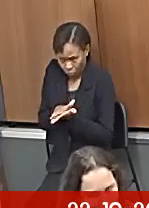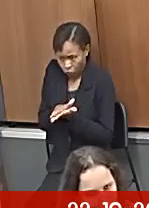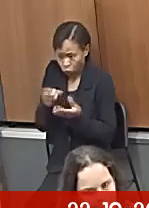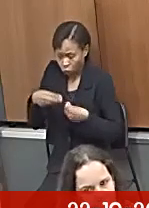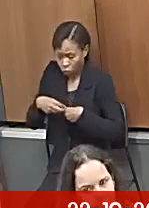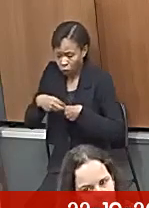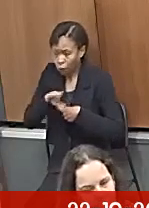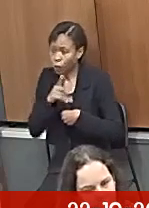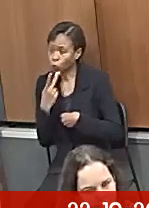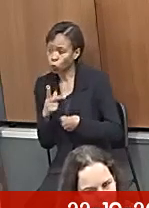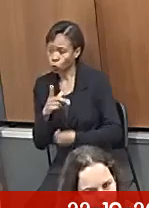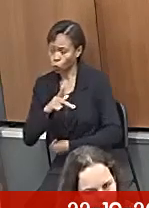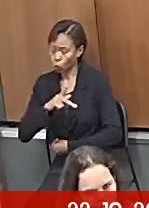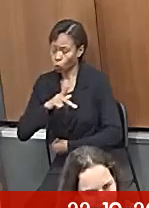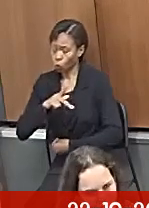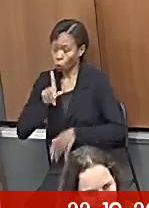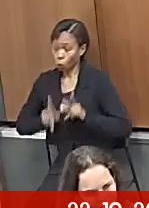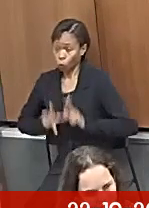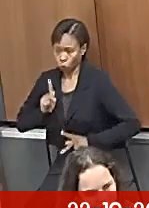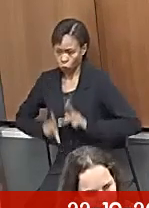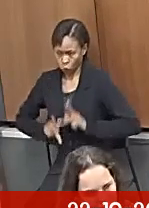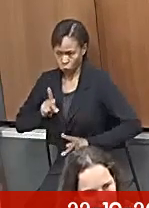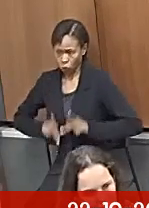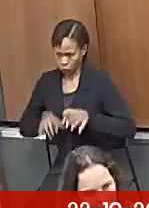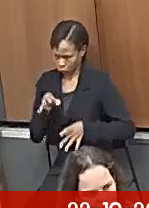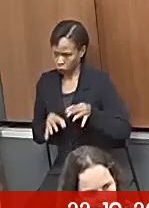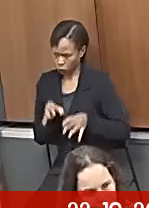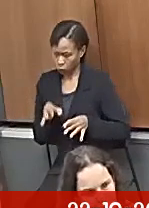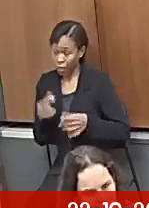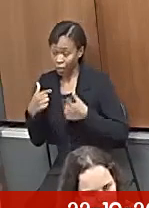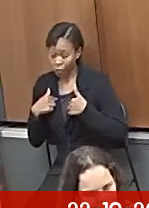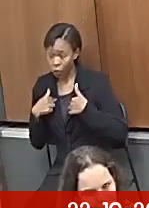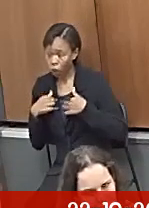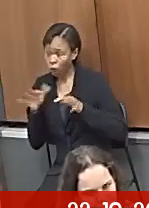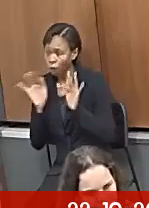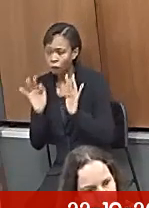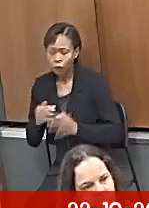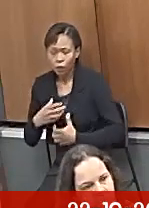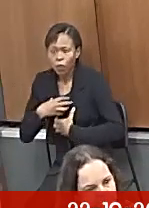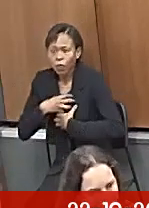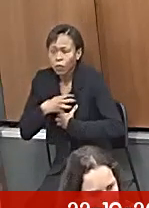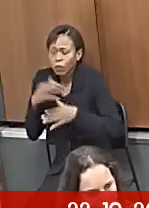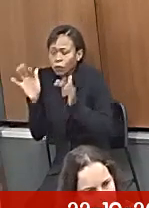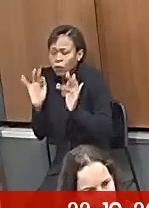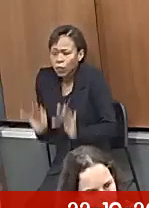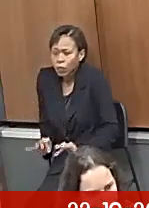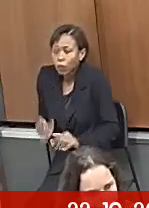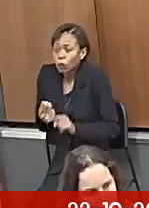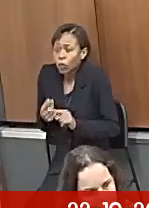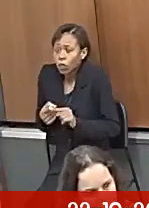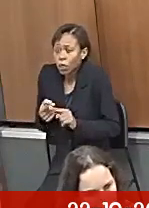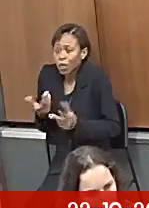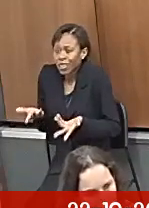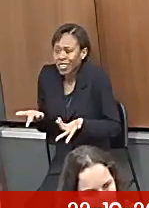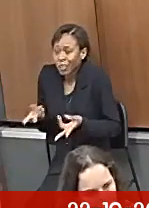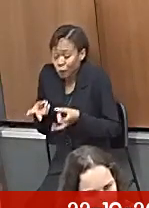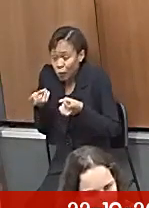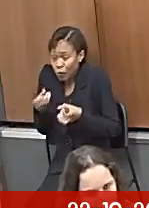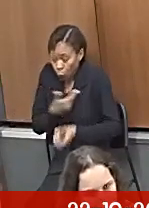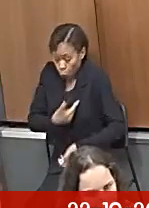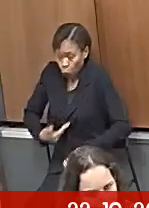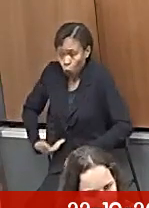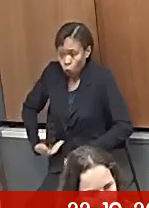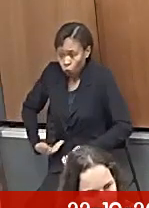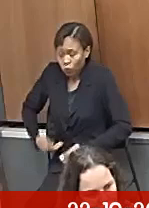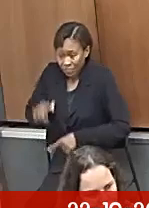promotoria, fiquei extremamente feliz ao perceber que o Estado estava enxergando a pessoa